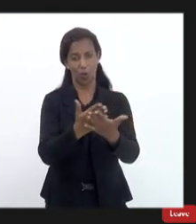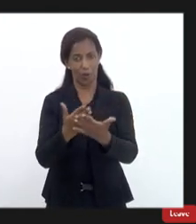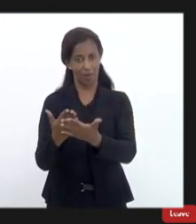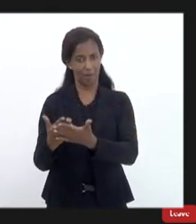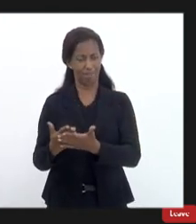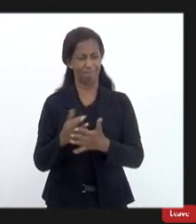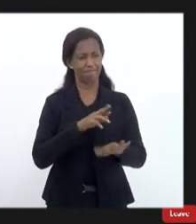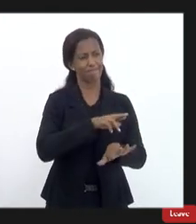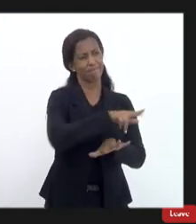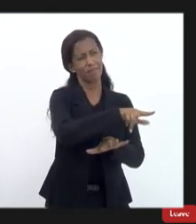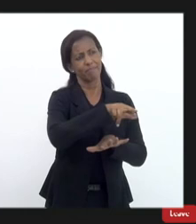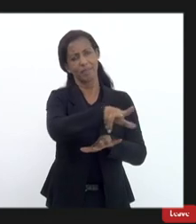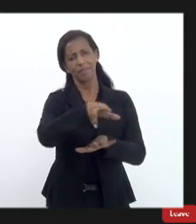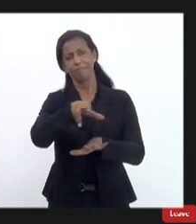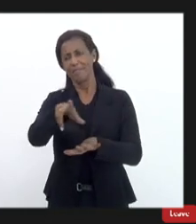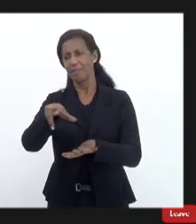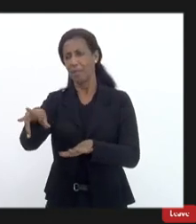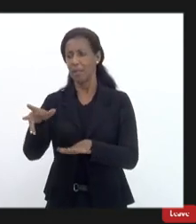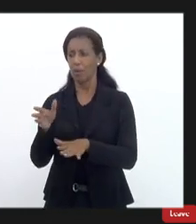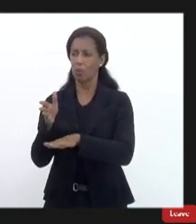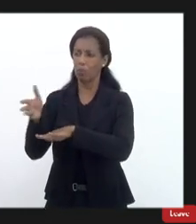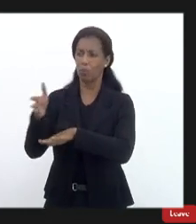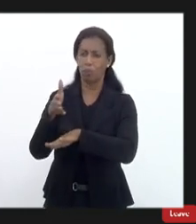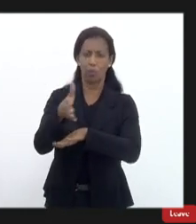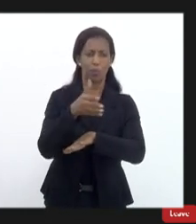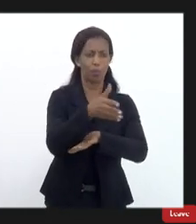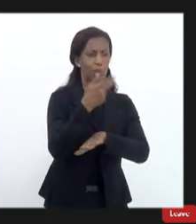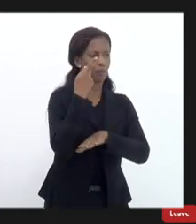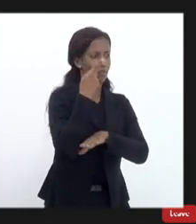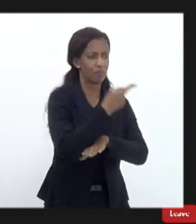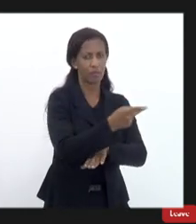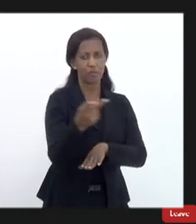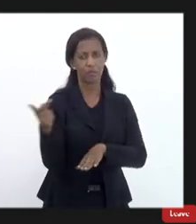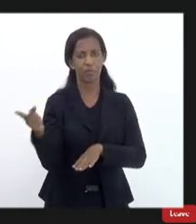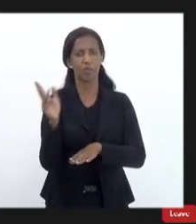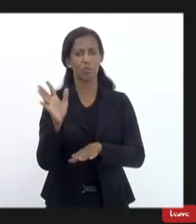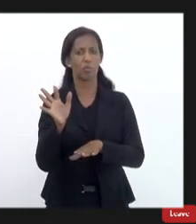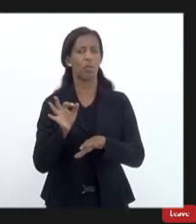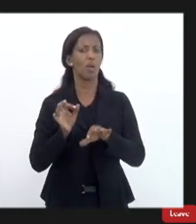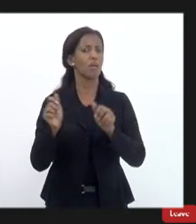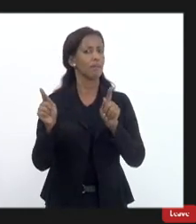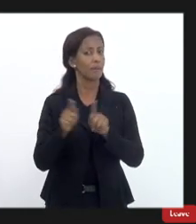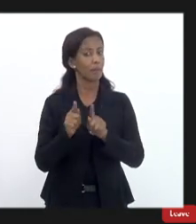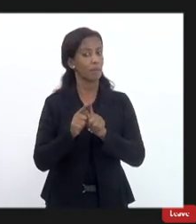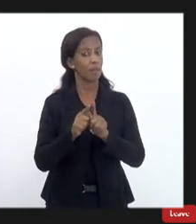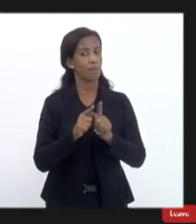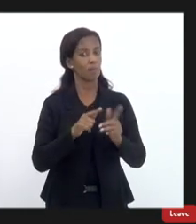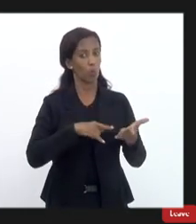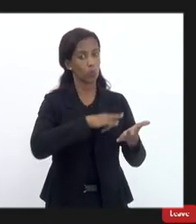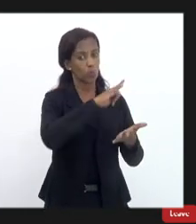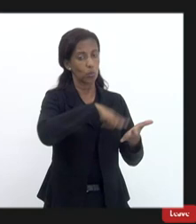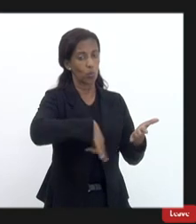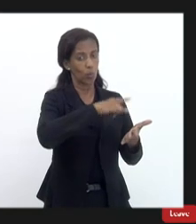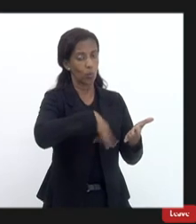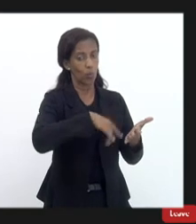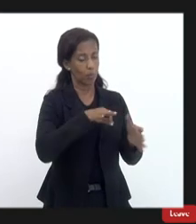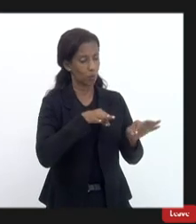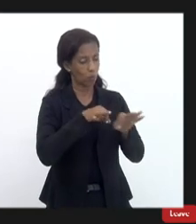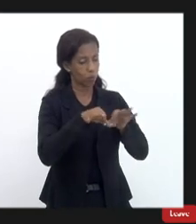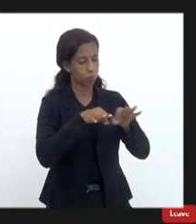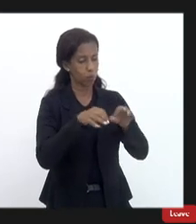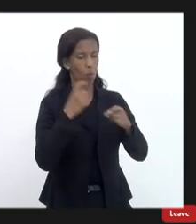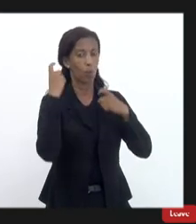Em diversas regiões do nosso estado. A gente também elaborou um documento com